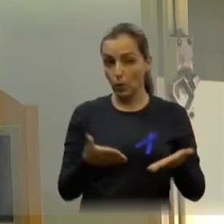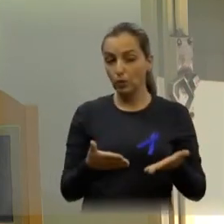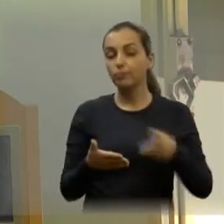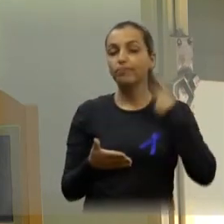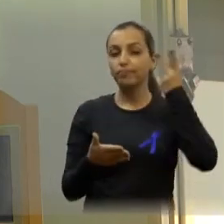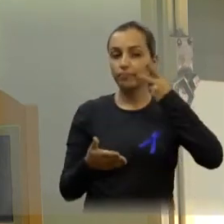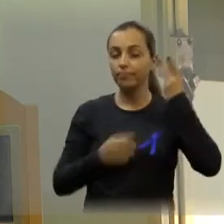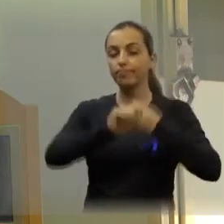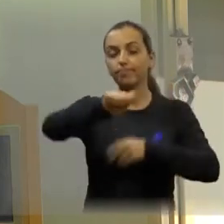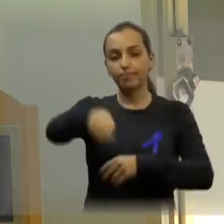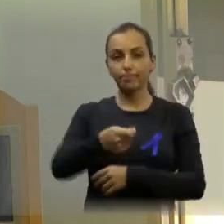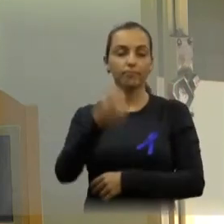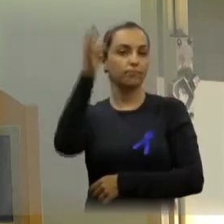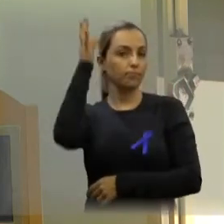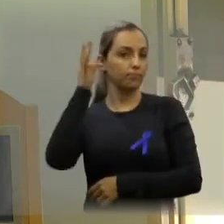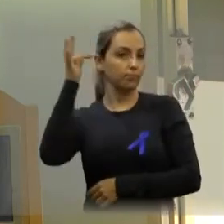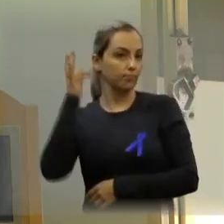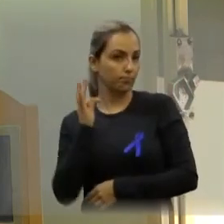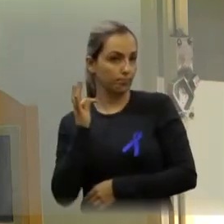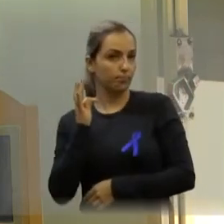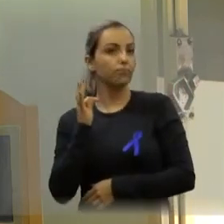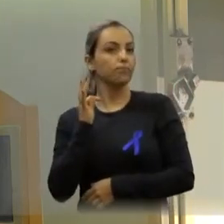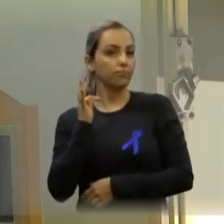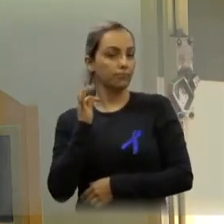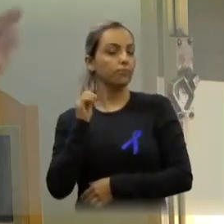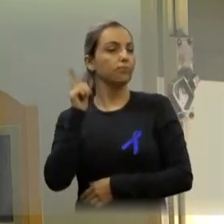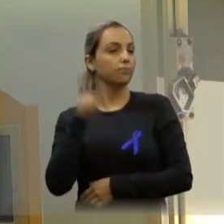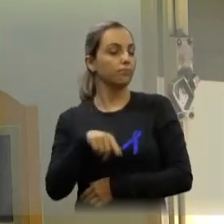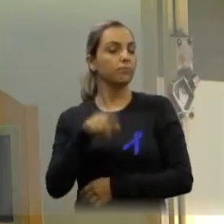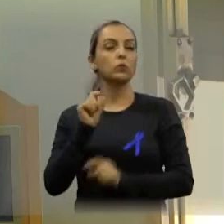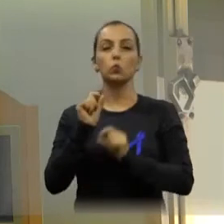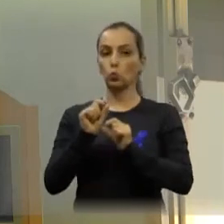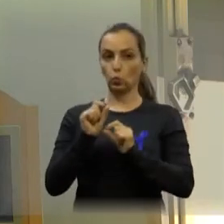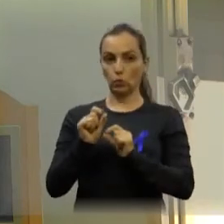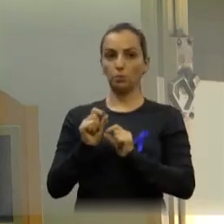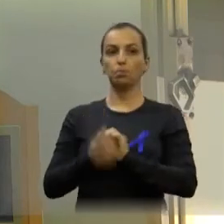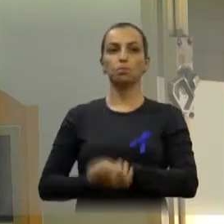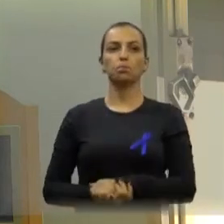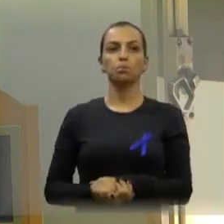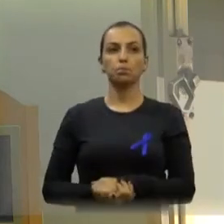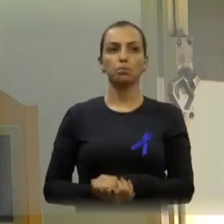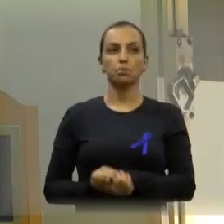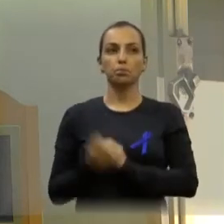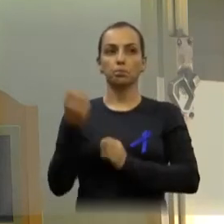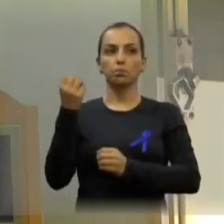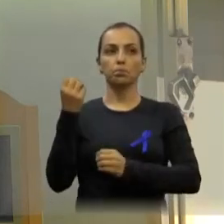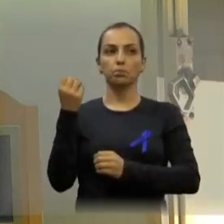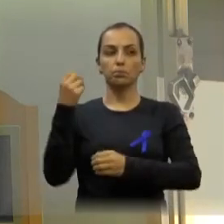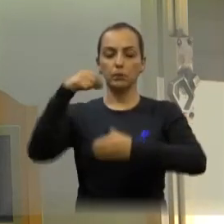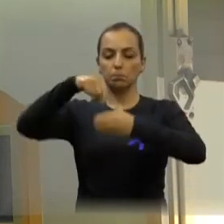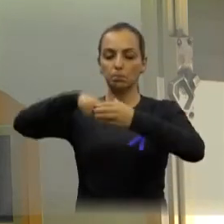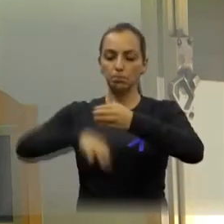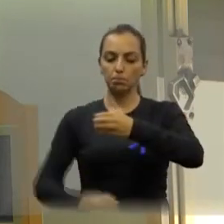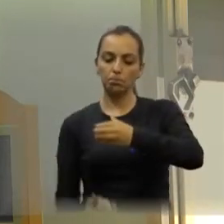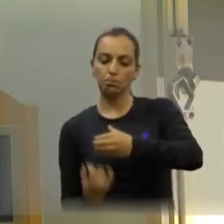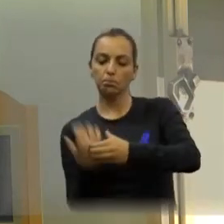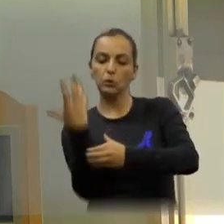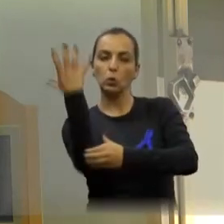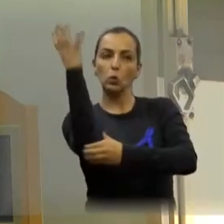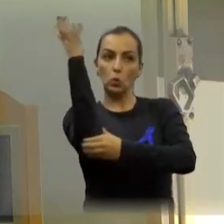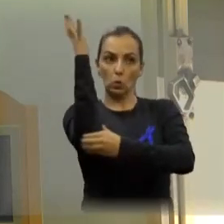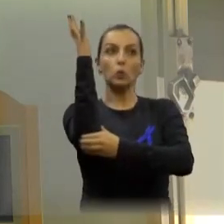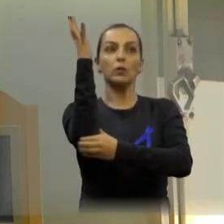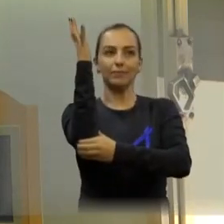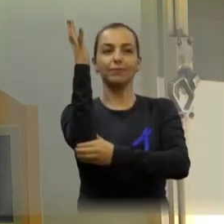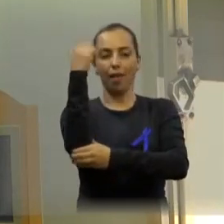vereadora Tainara, acho que inclusive com árvores, foram plantadas árvores, inclusive eu plantei, né,